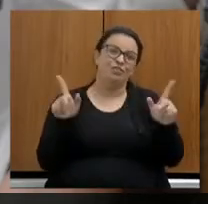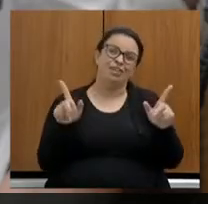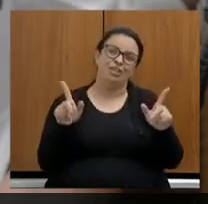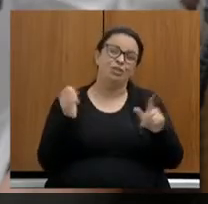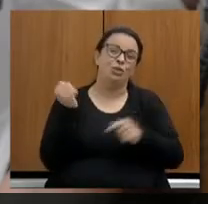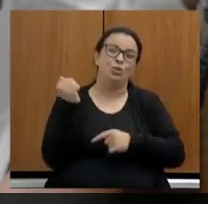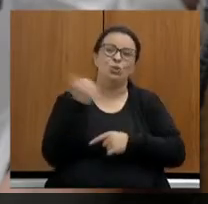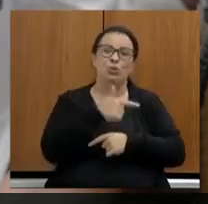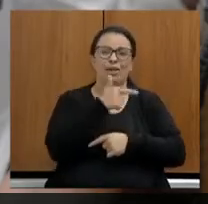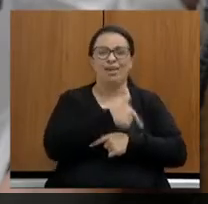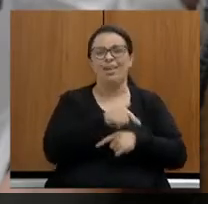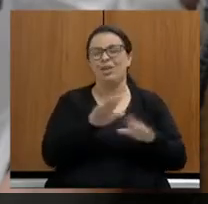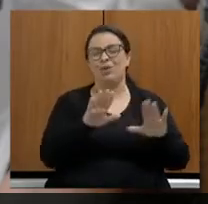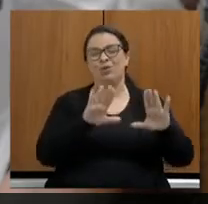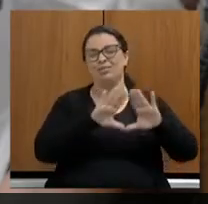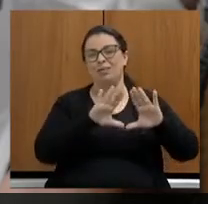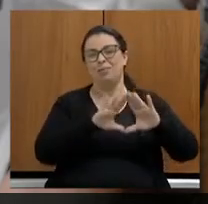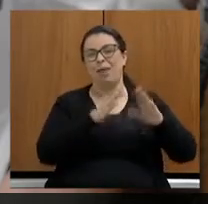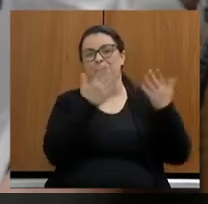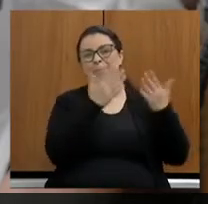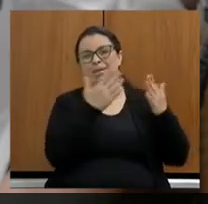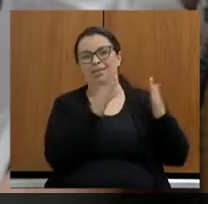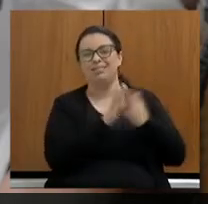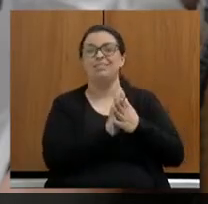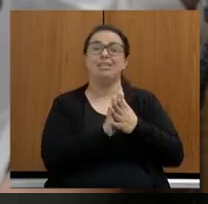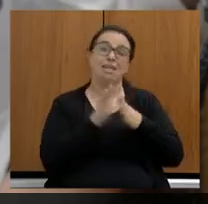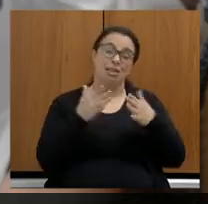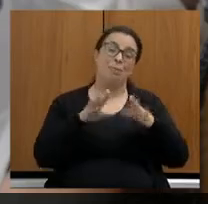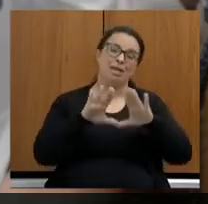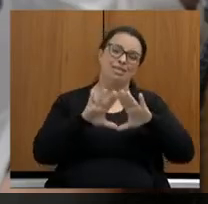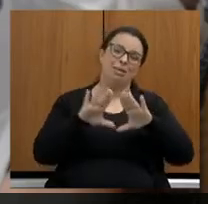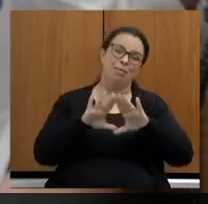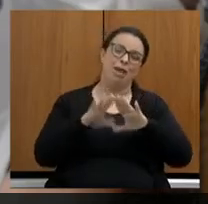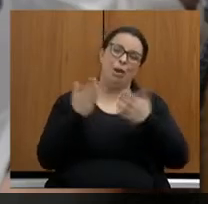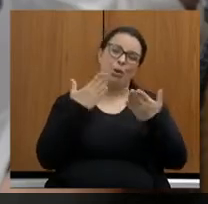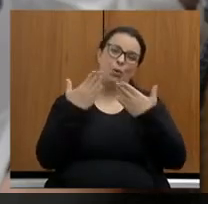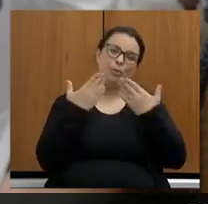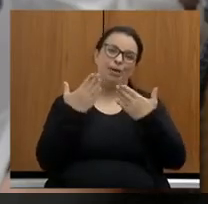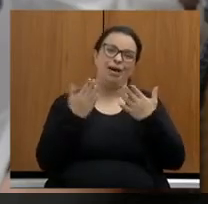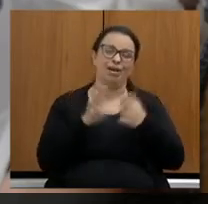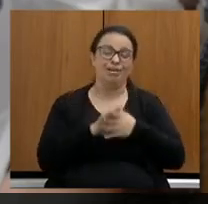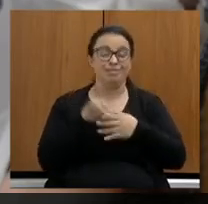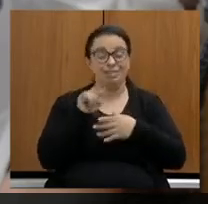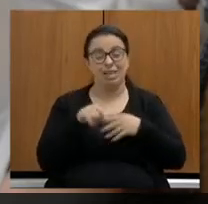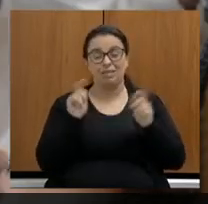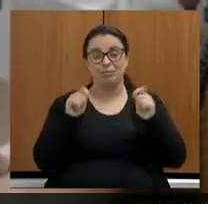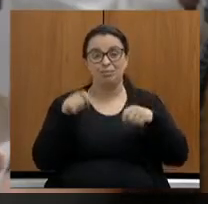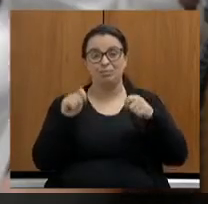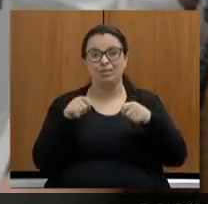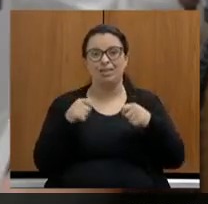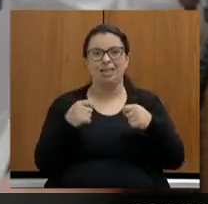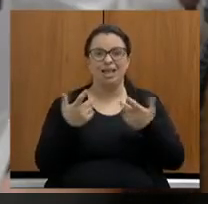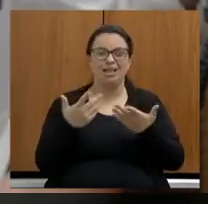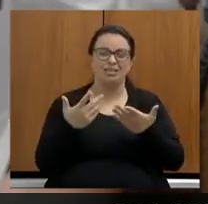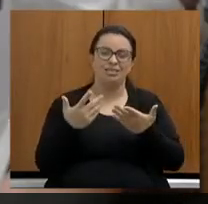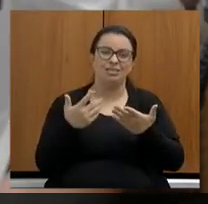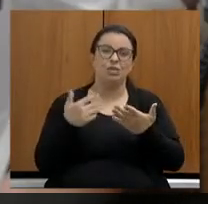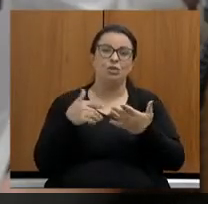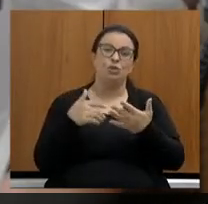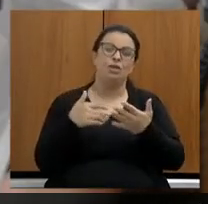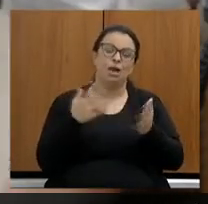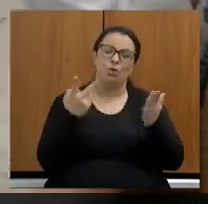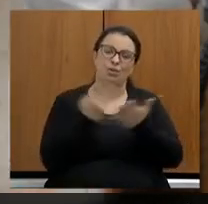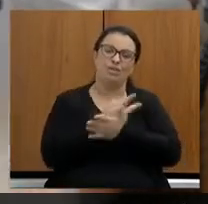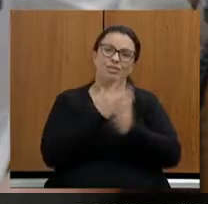parabeniza e do Assembleia compara né que são todas as possibilidades aqui durante essa nossa